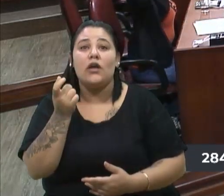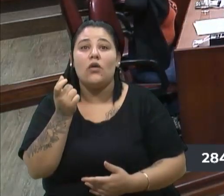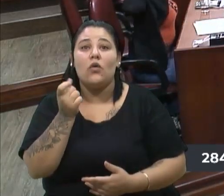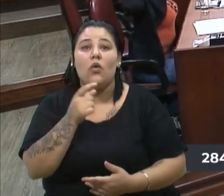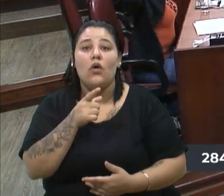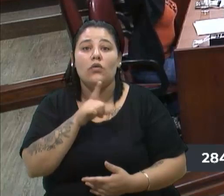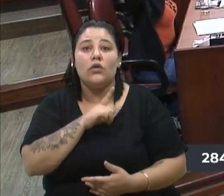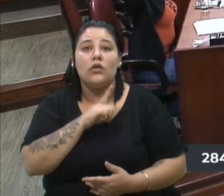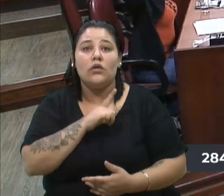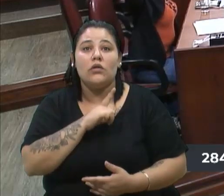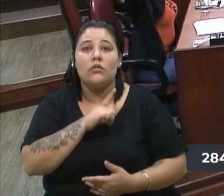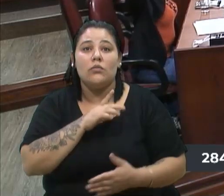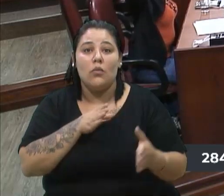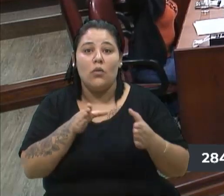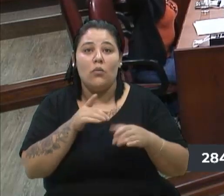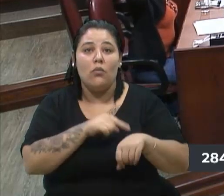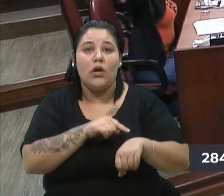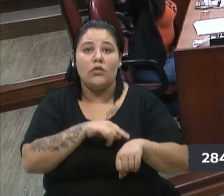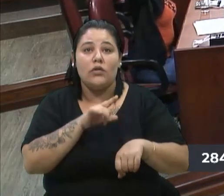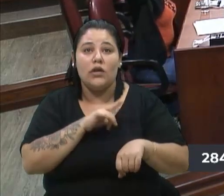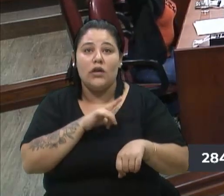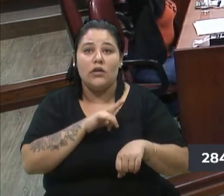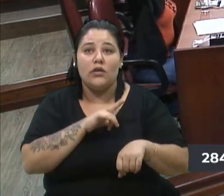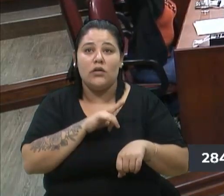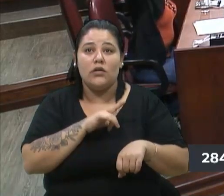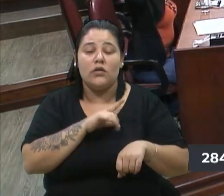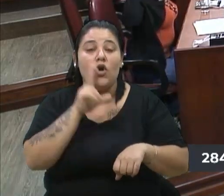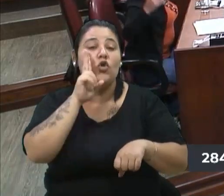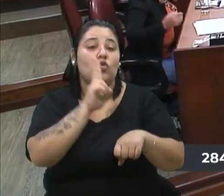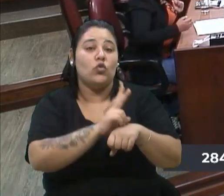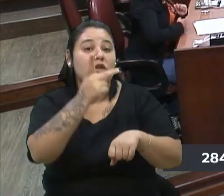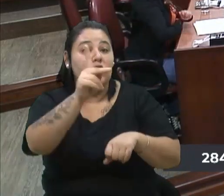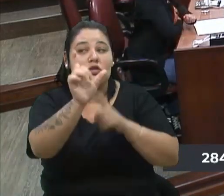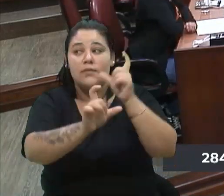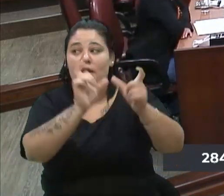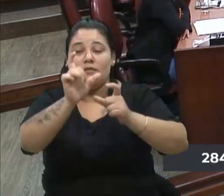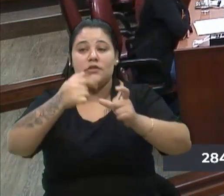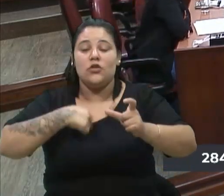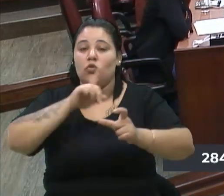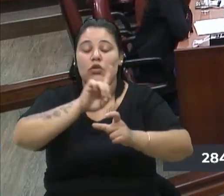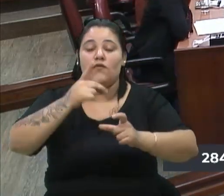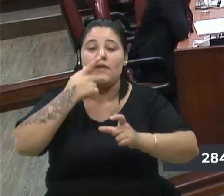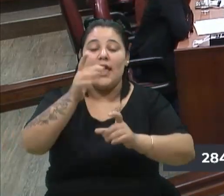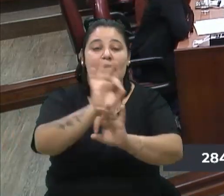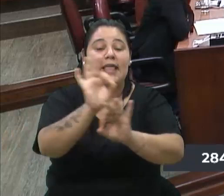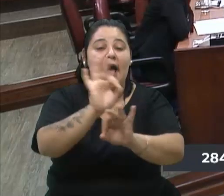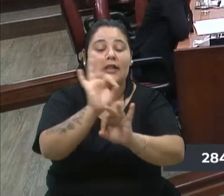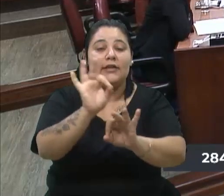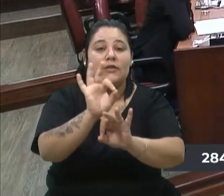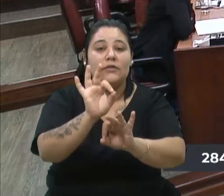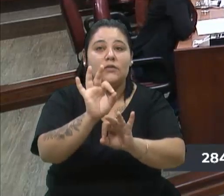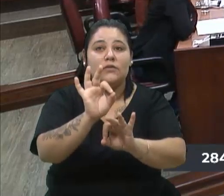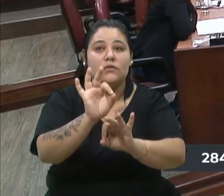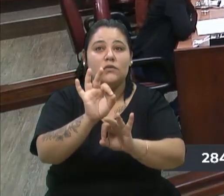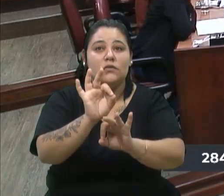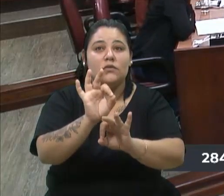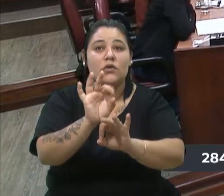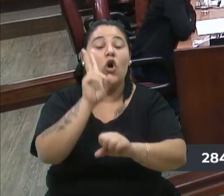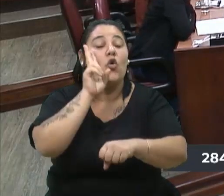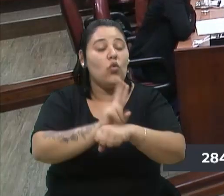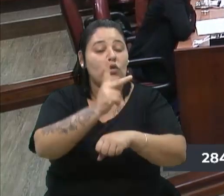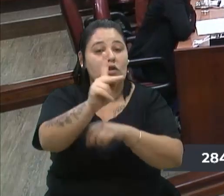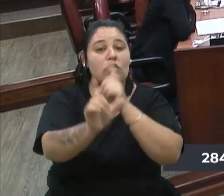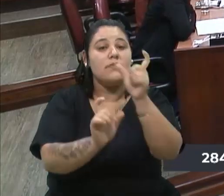tem desvio de dinheiro. Bom, eu não, pô, não tenho usado cuida esse termo. Cuida das suas palavras, eu não falei isso. Mas foi dito aqui. Eu não disse isso, a senhora cuida do que a senhora